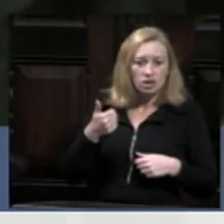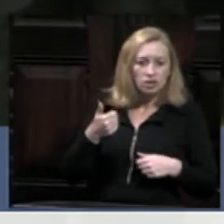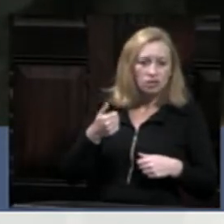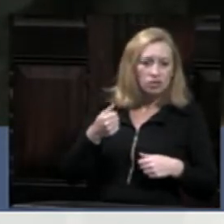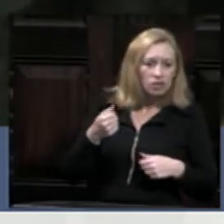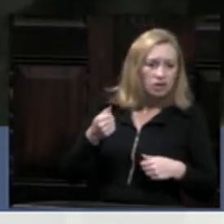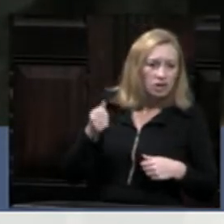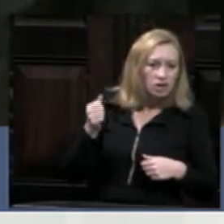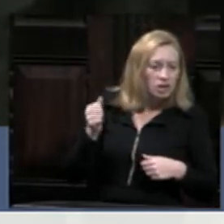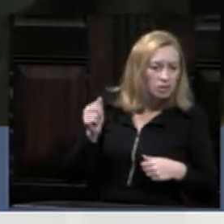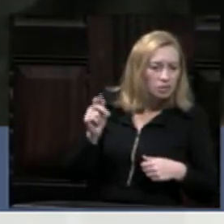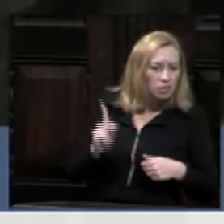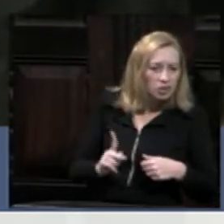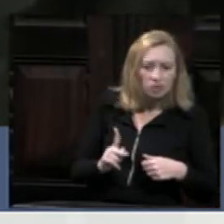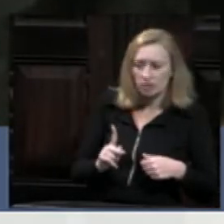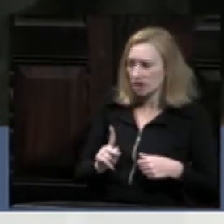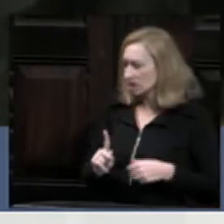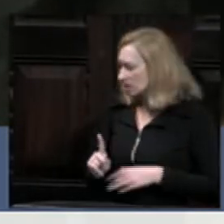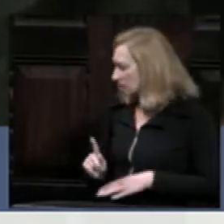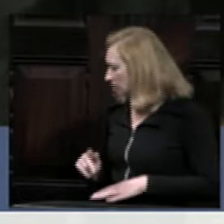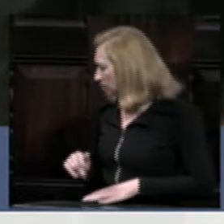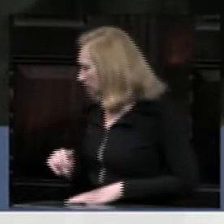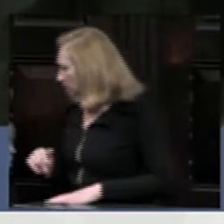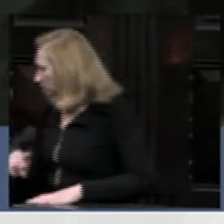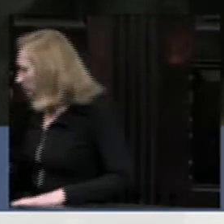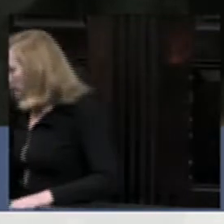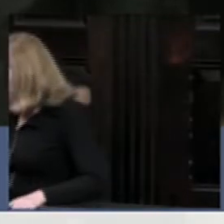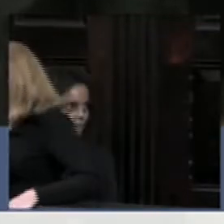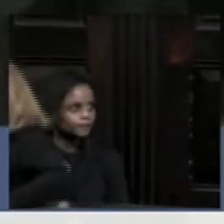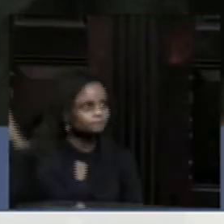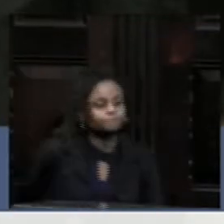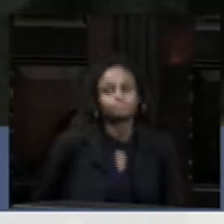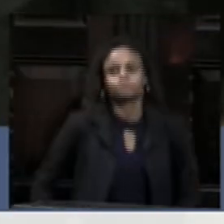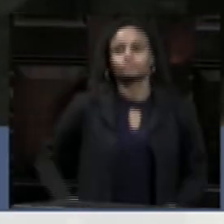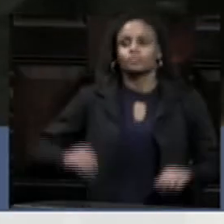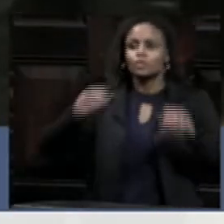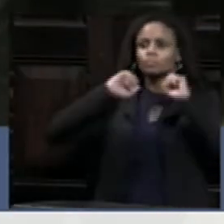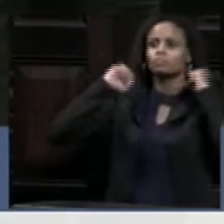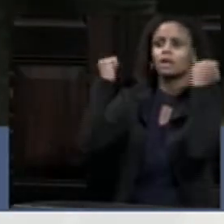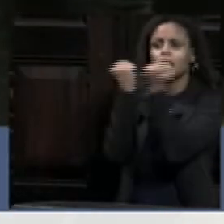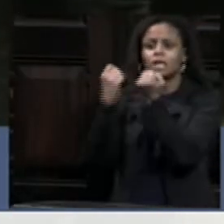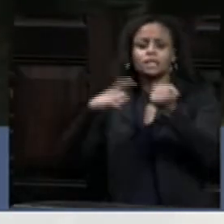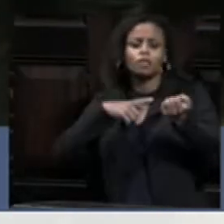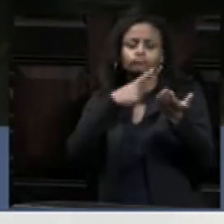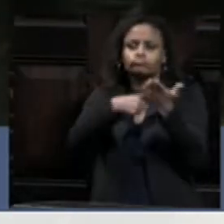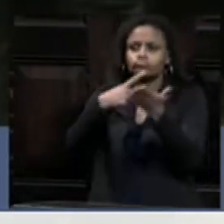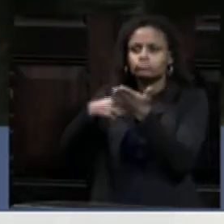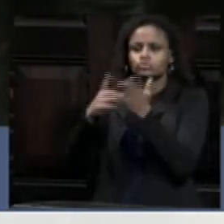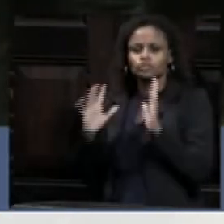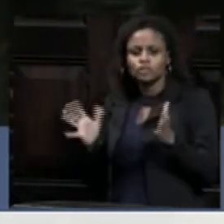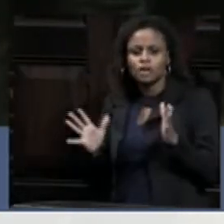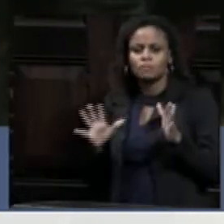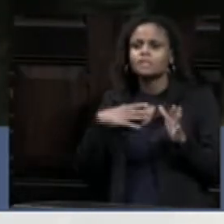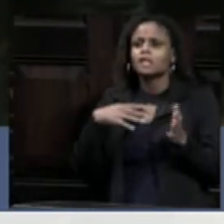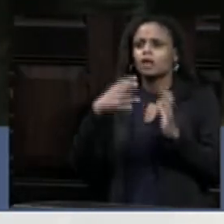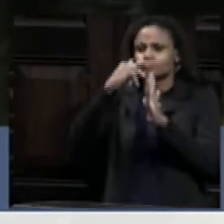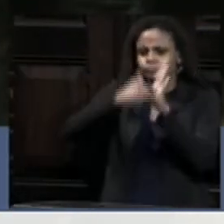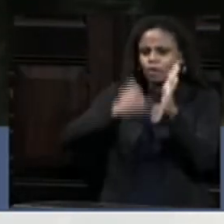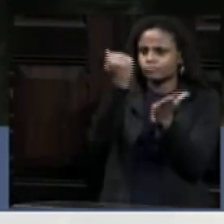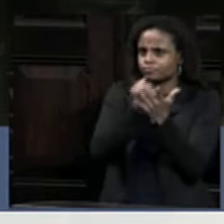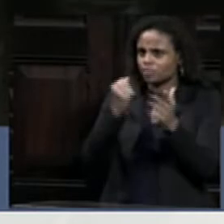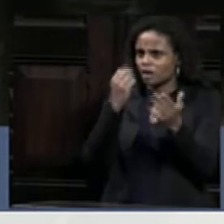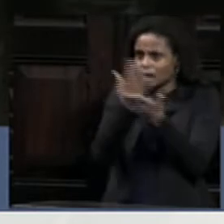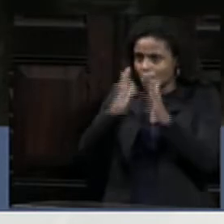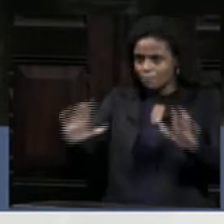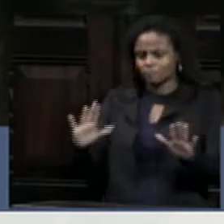naquela legislatura. O Maracanã para uma parceria público-privada. Mas existe, nós não podemos quebrar contratos. Existe